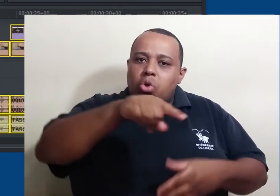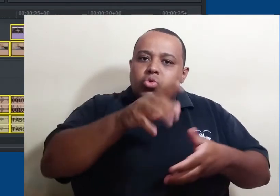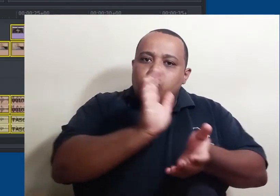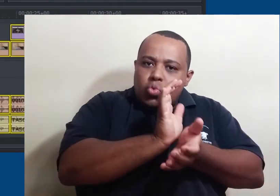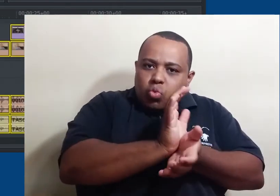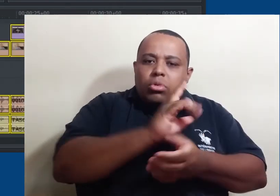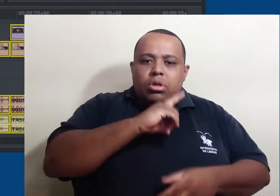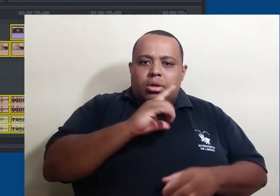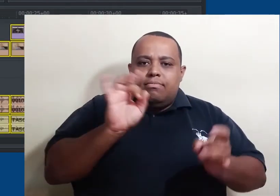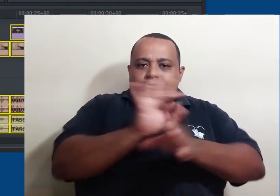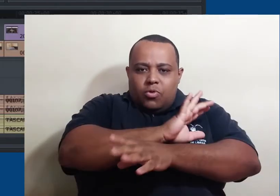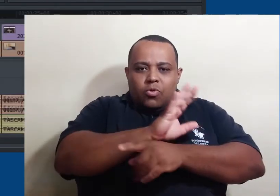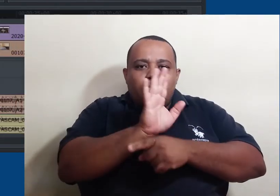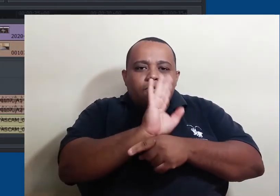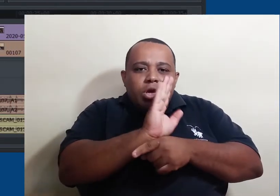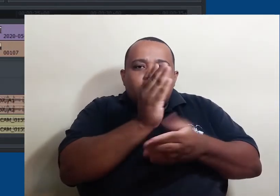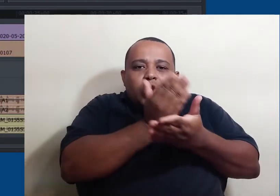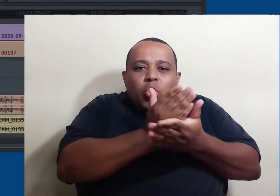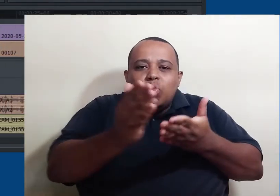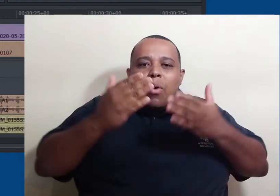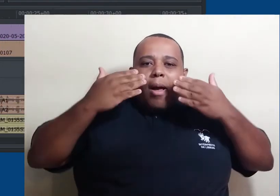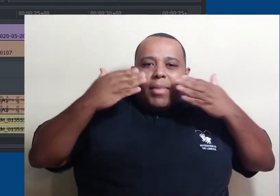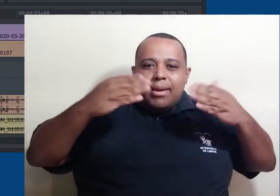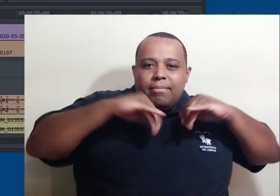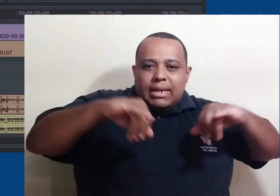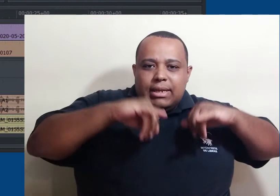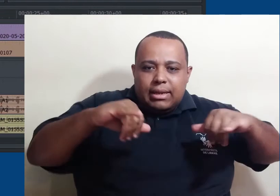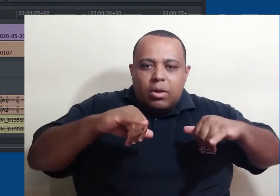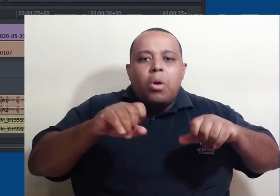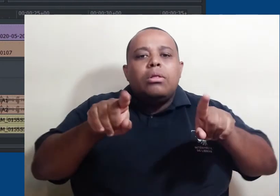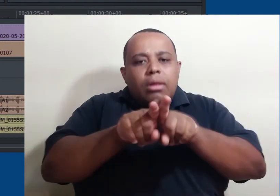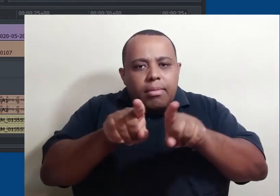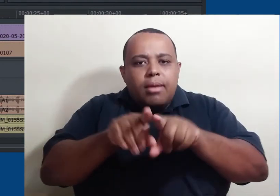vídeo. E vou trazer ele para cá.